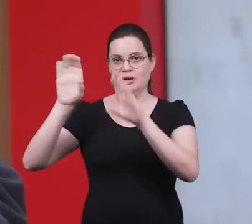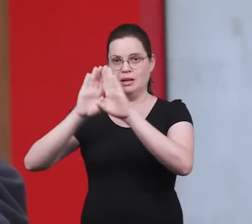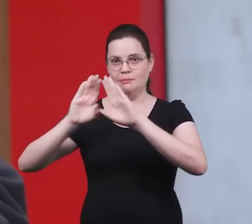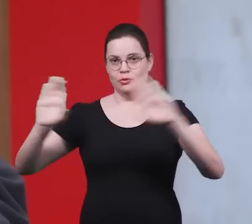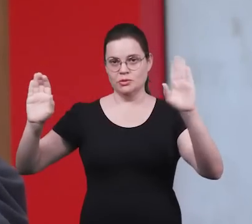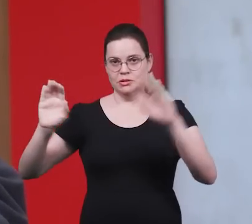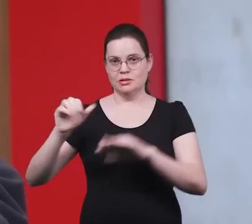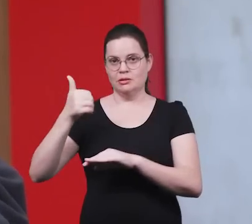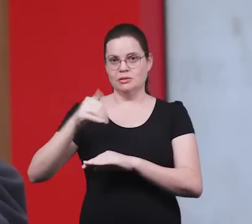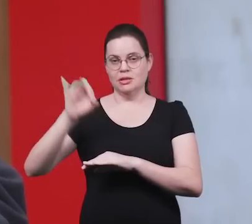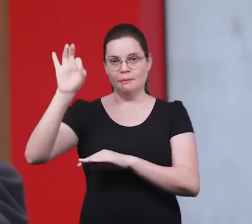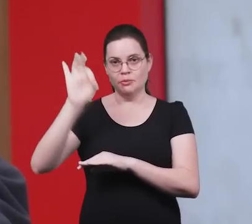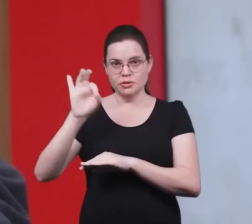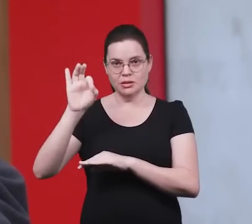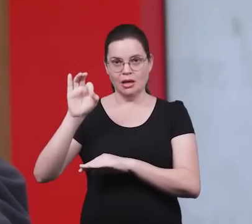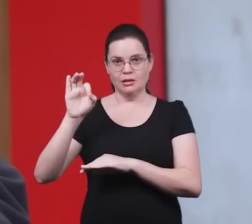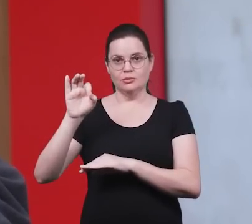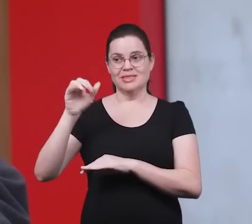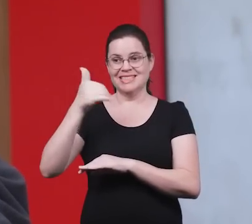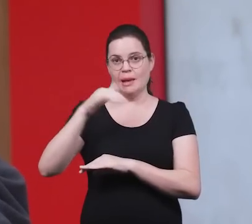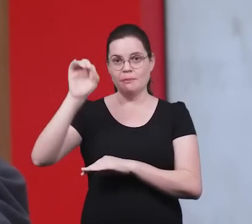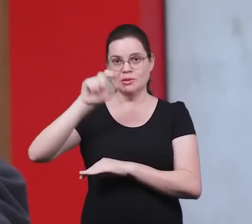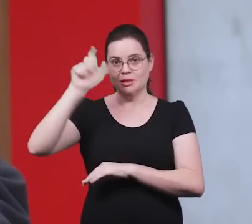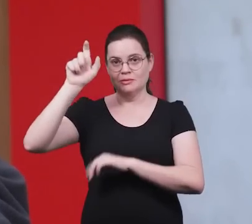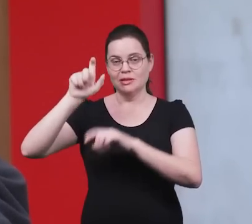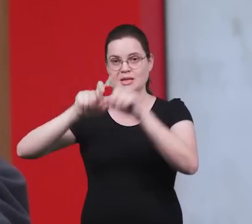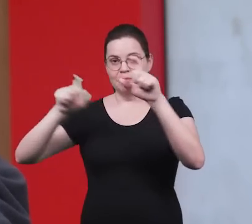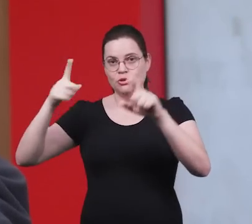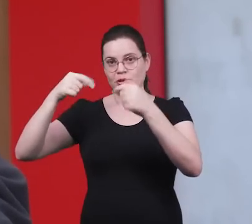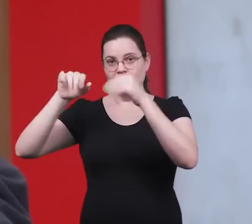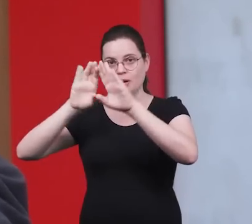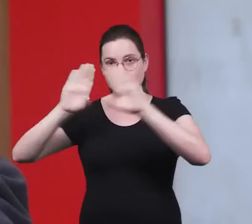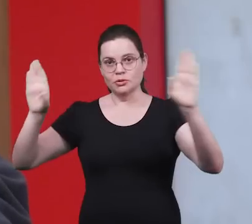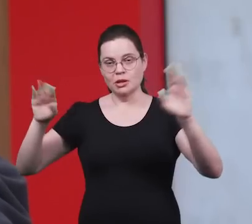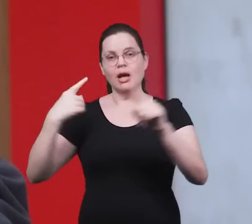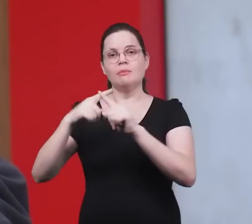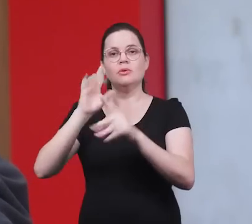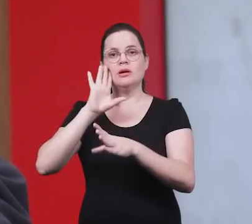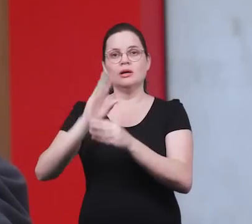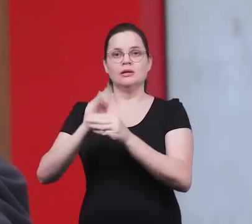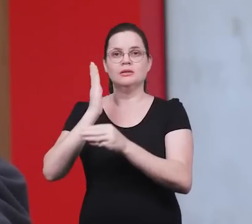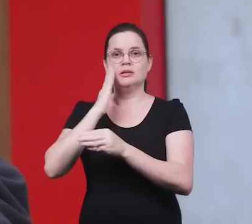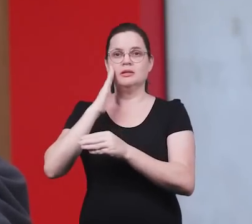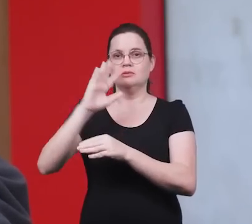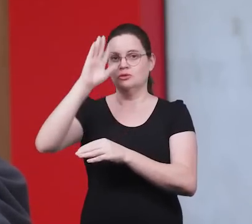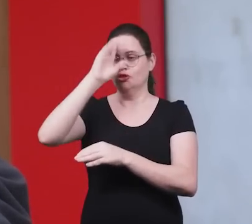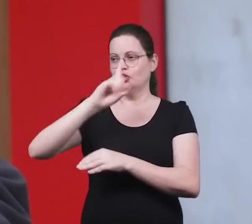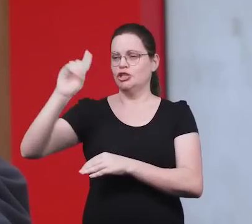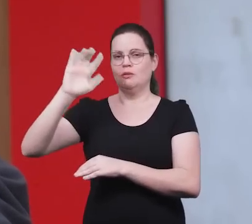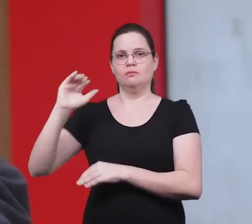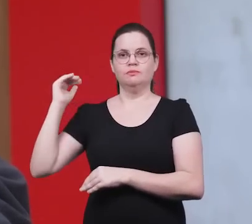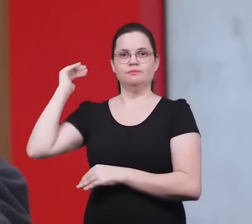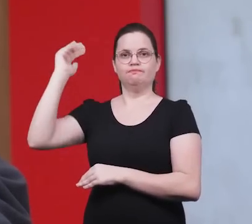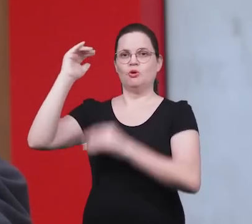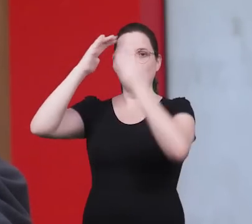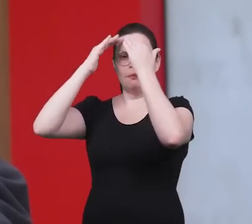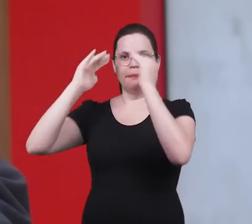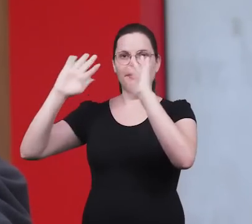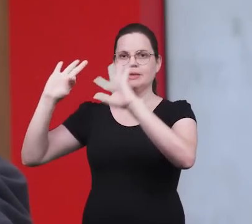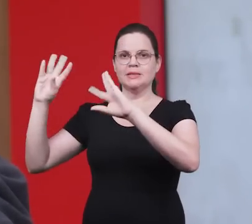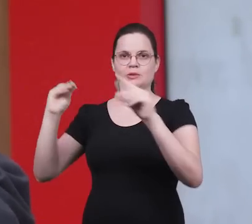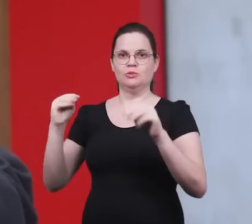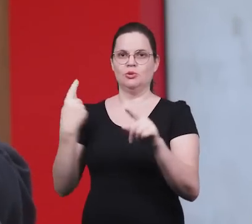100% são pessoas que entendem que Deus é soberano. Glória a Deus. 100% das pessoas que estarão no céu são pessoas que